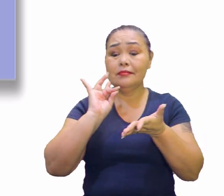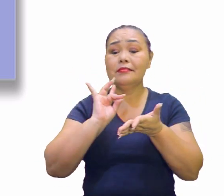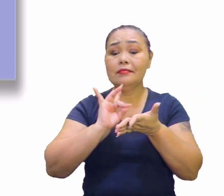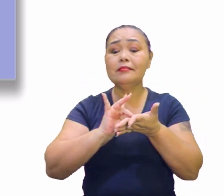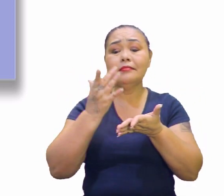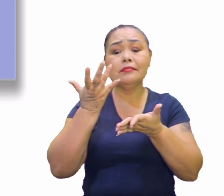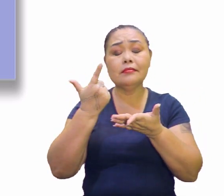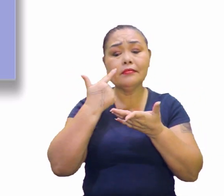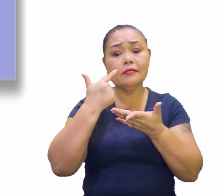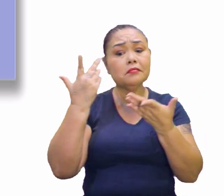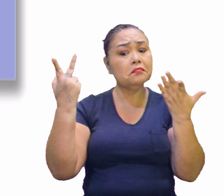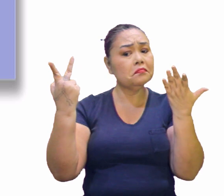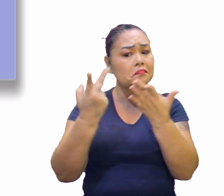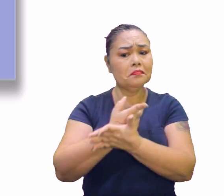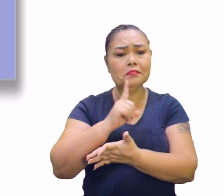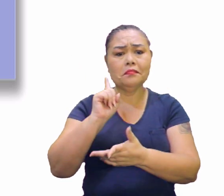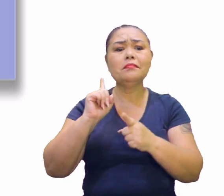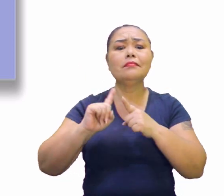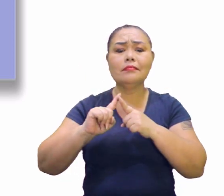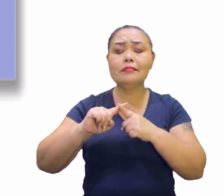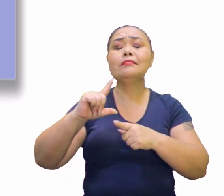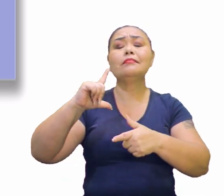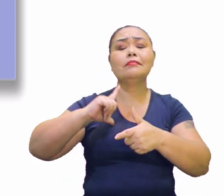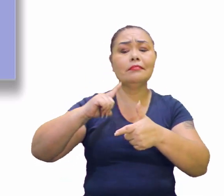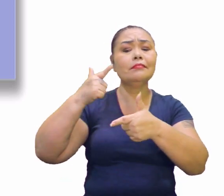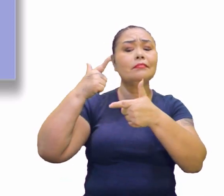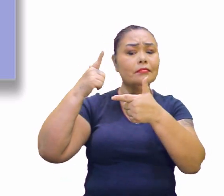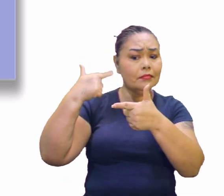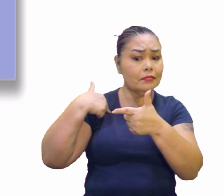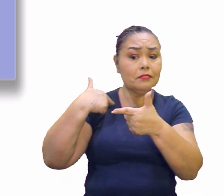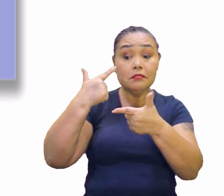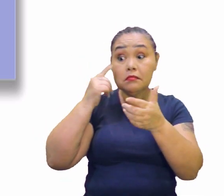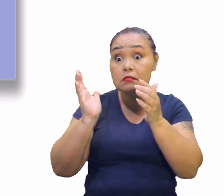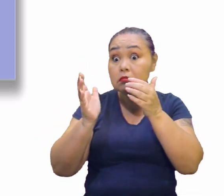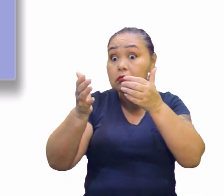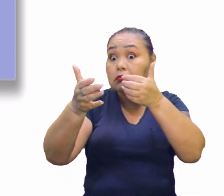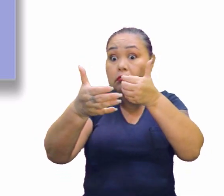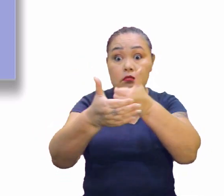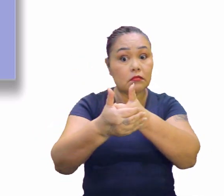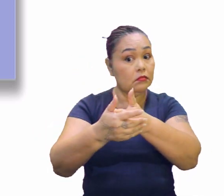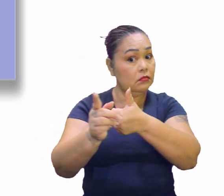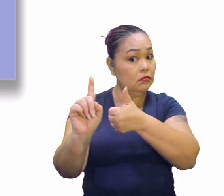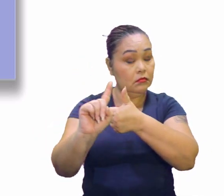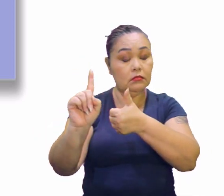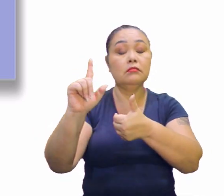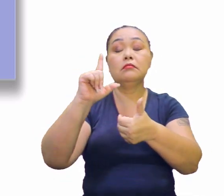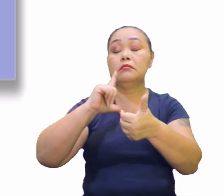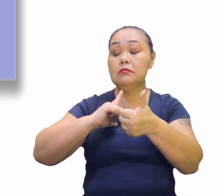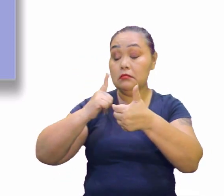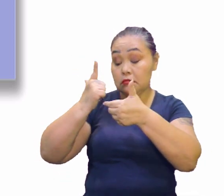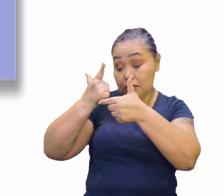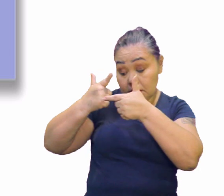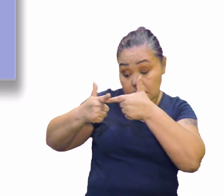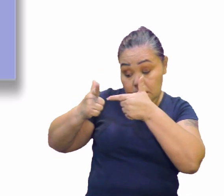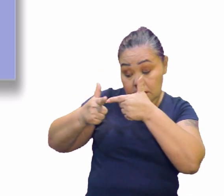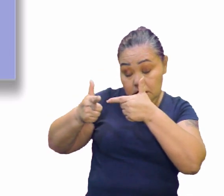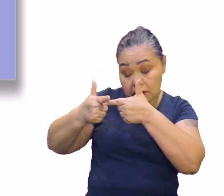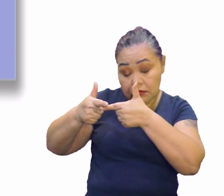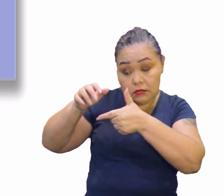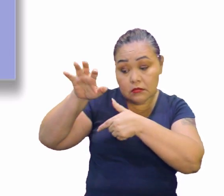que a gente queria mesmo é que não acontecesse, mas a gente tem e não pode esconder. Temos muitos problemas